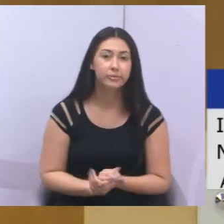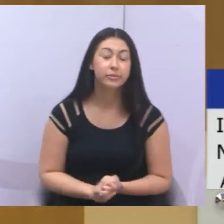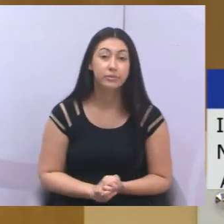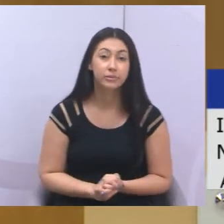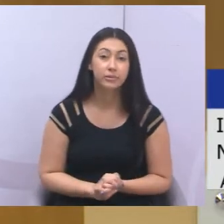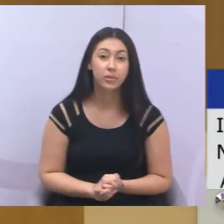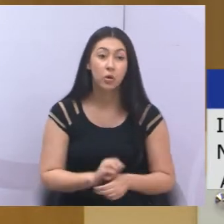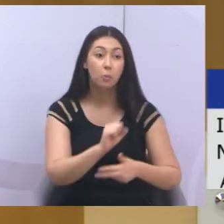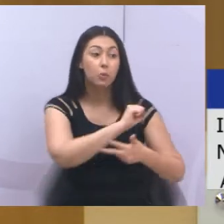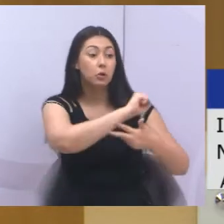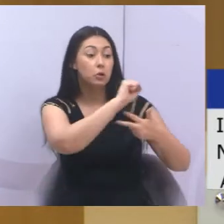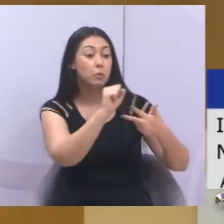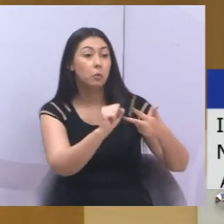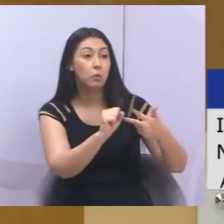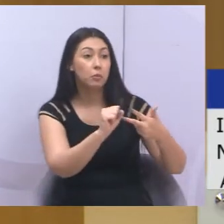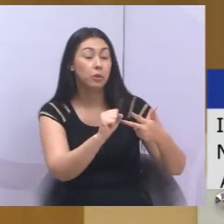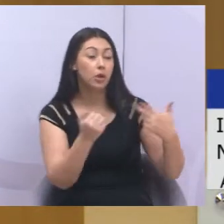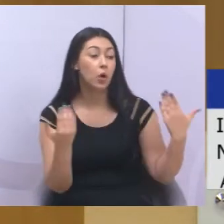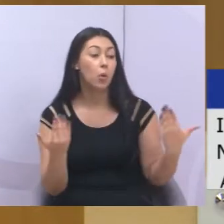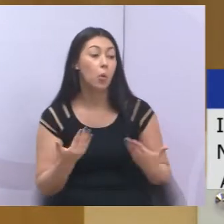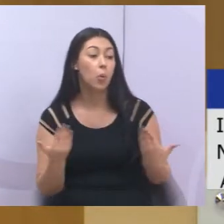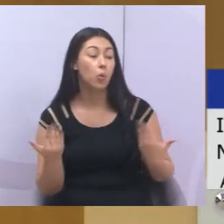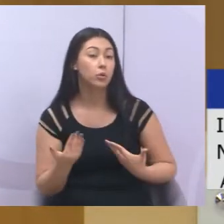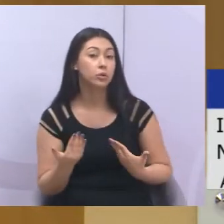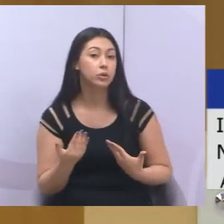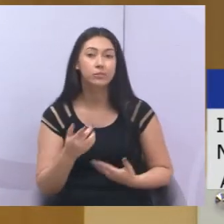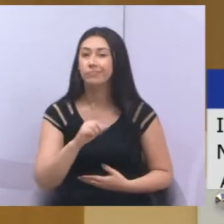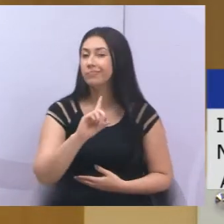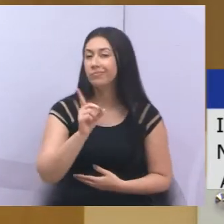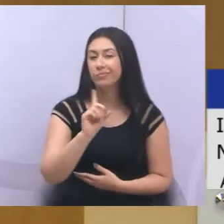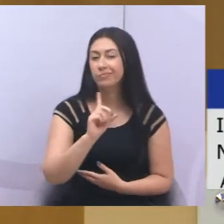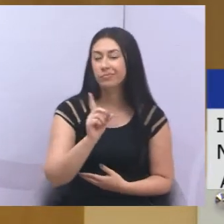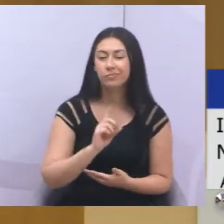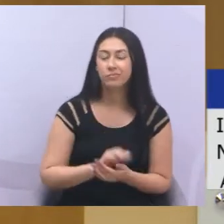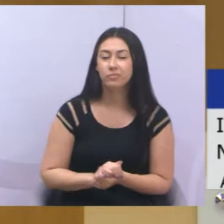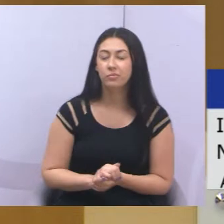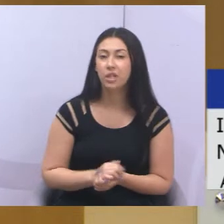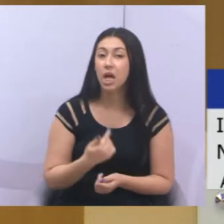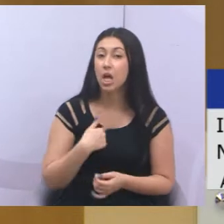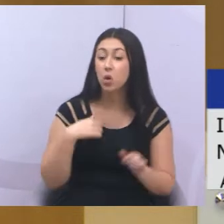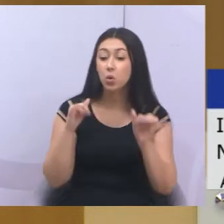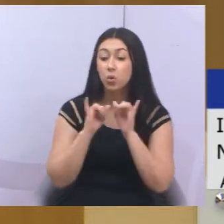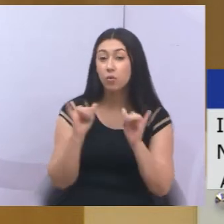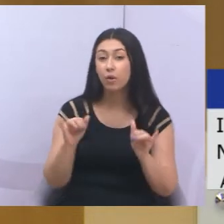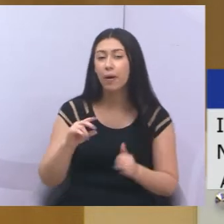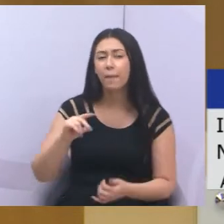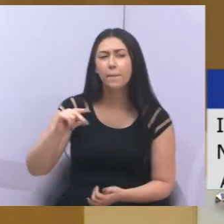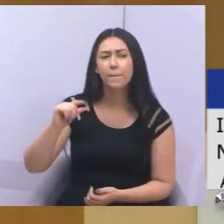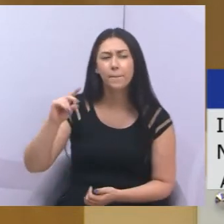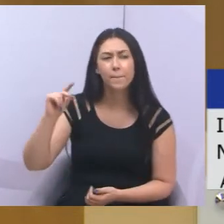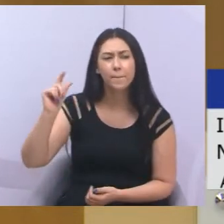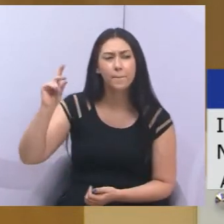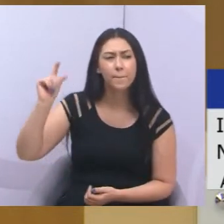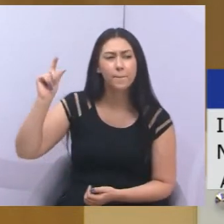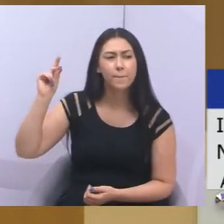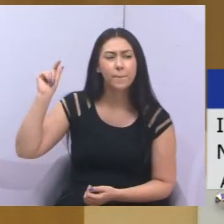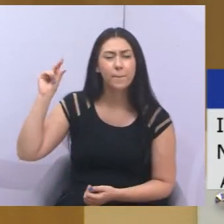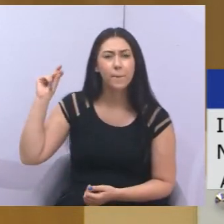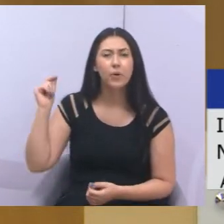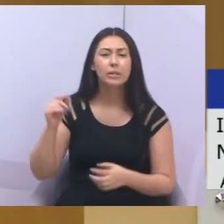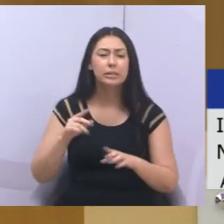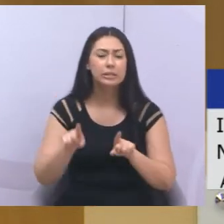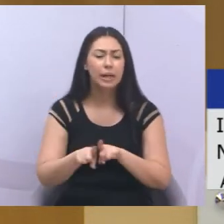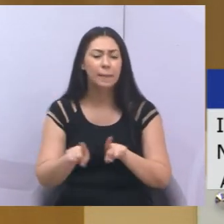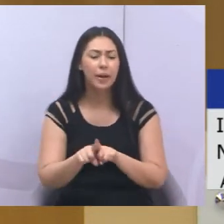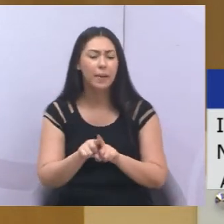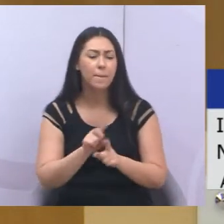Não é o poder público hoje da administração do prefeito Isaías, não. Eu estou dizendo muitos e muitos governantes que